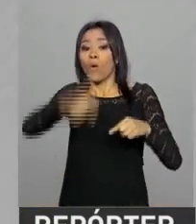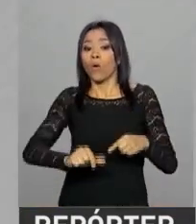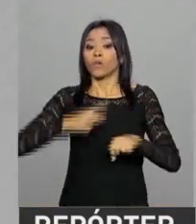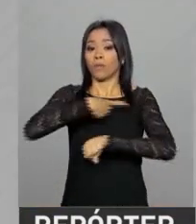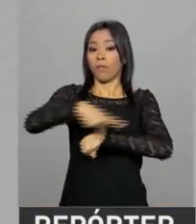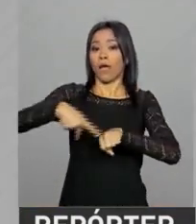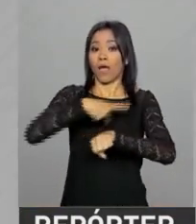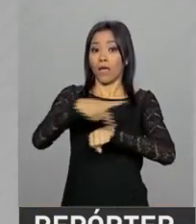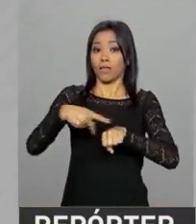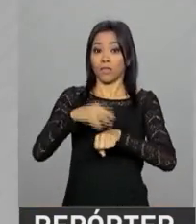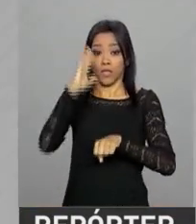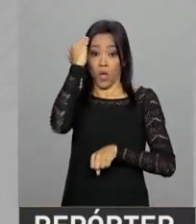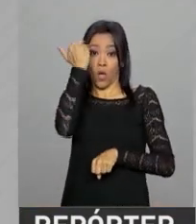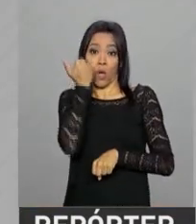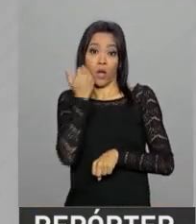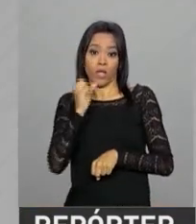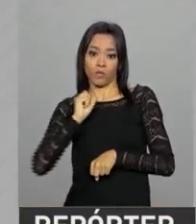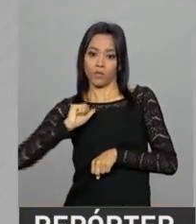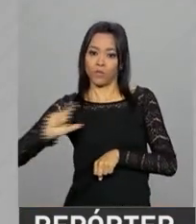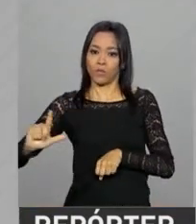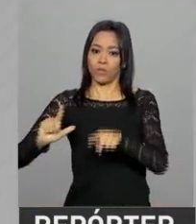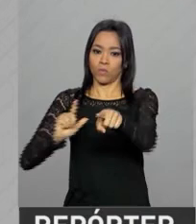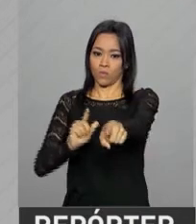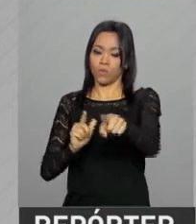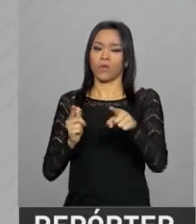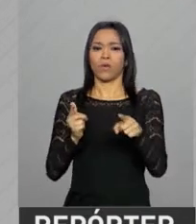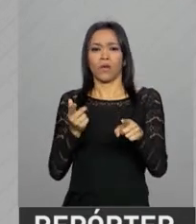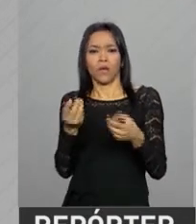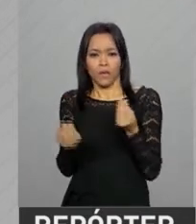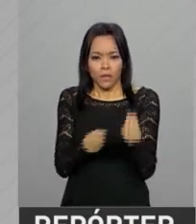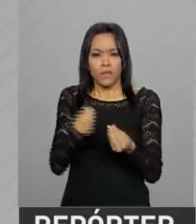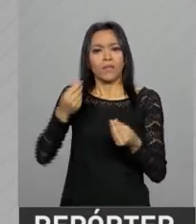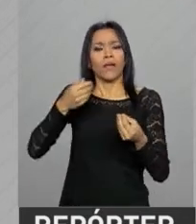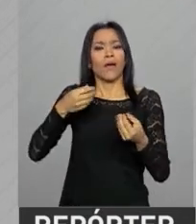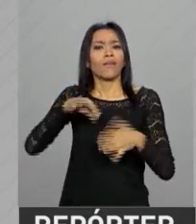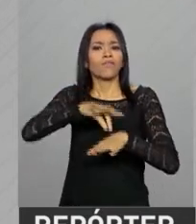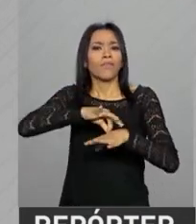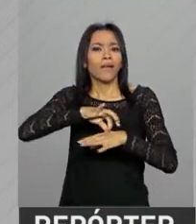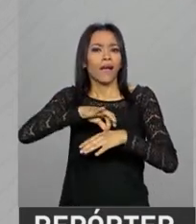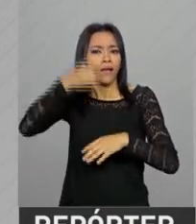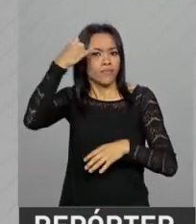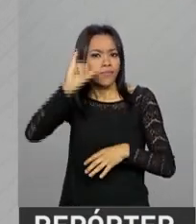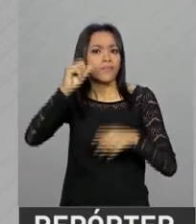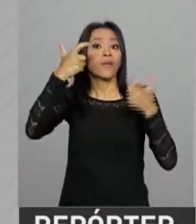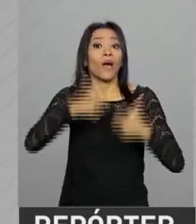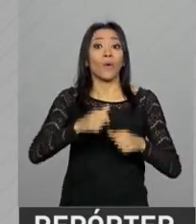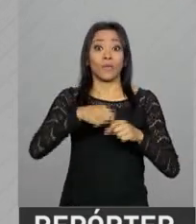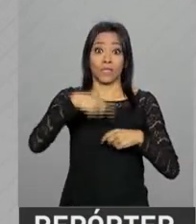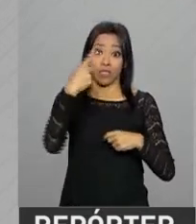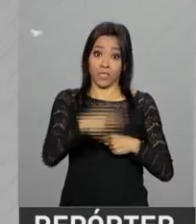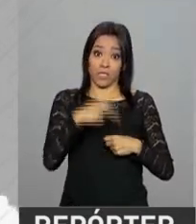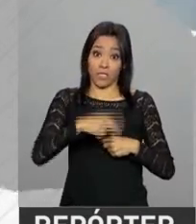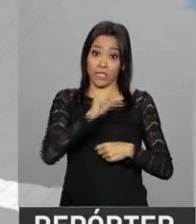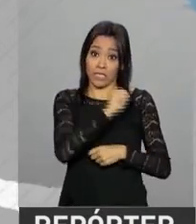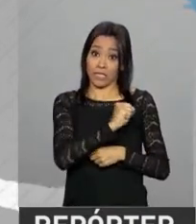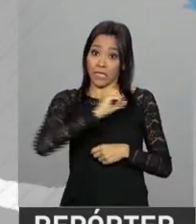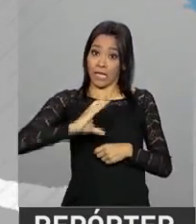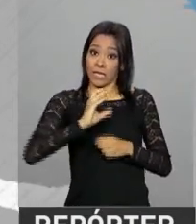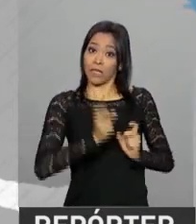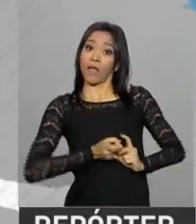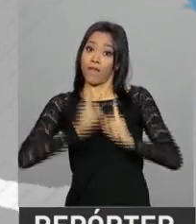foi na coréia do sul para concluir mais uma fase de liberação da carne suína de santa catarina para exportação